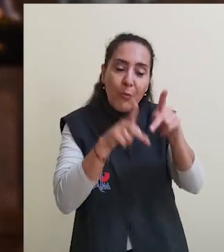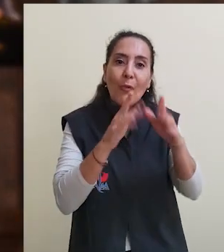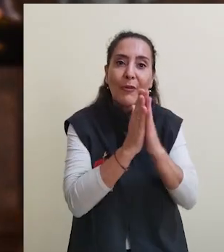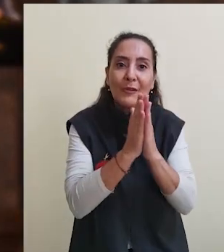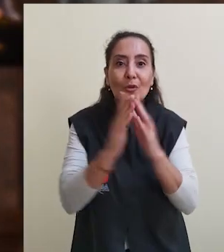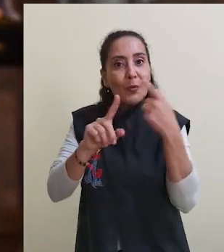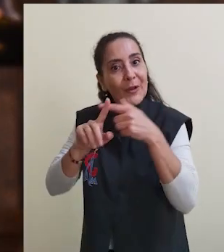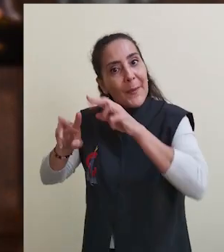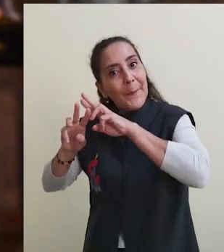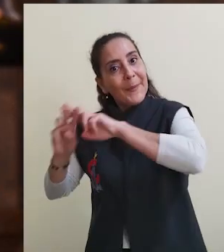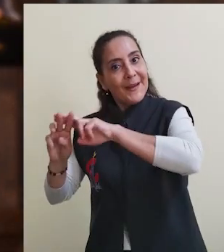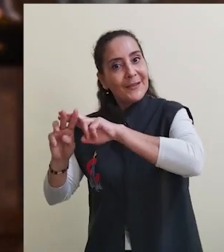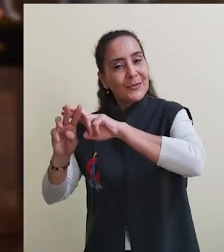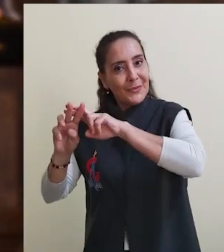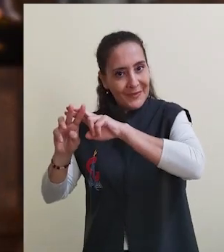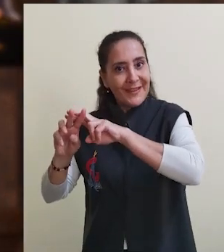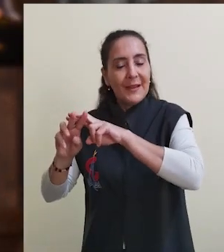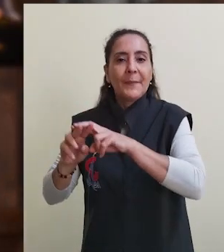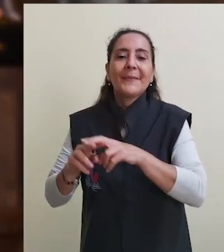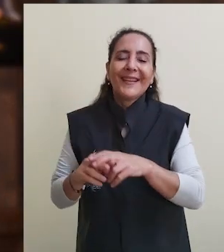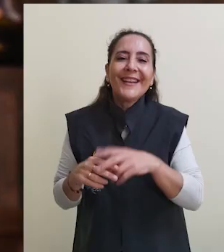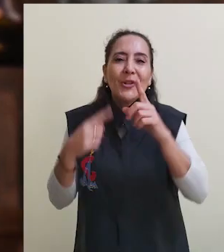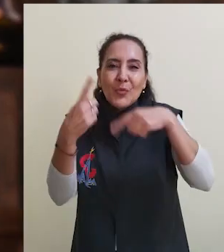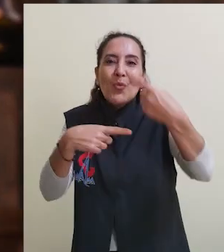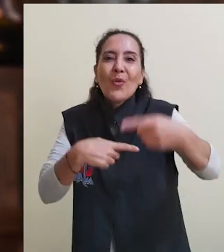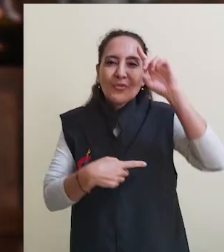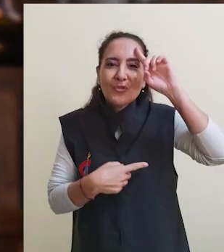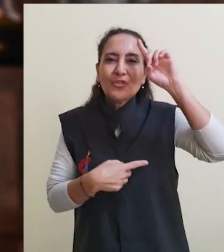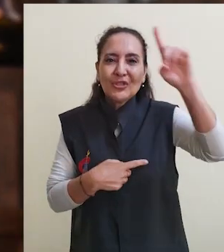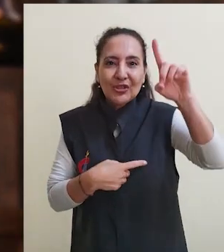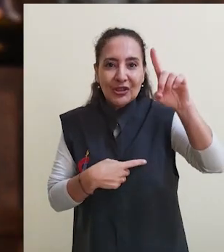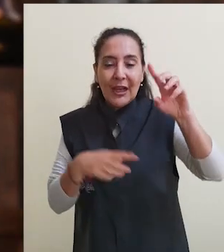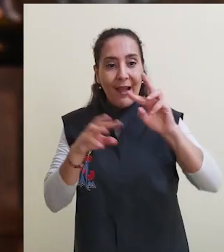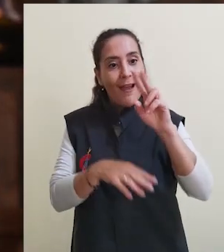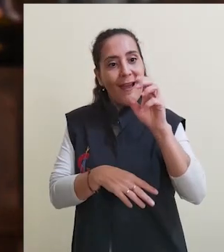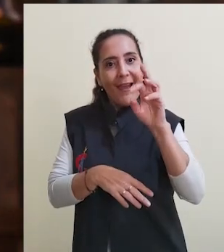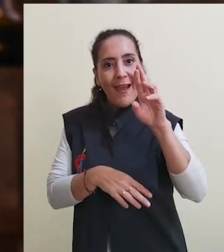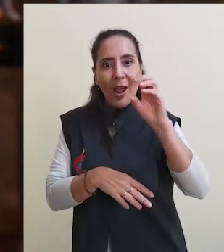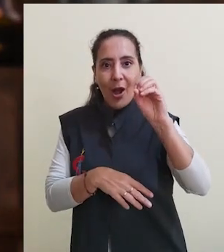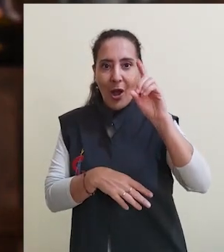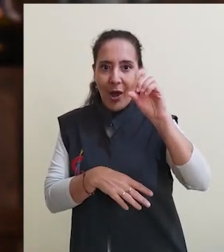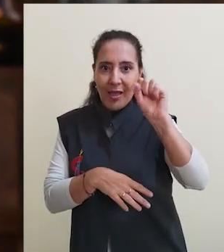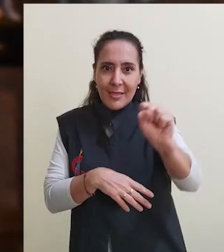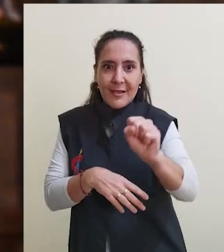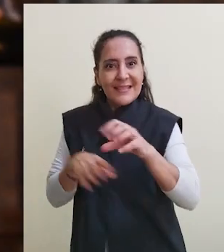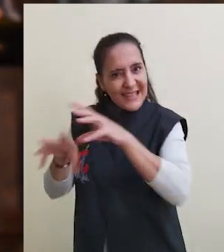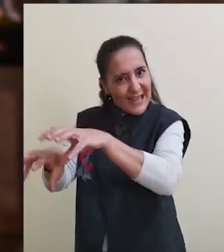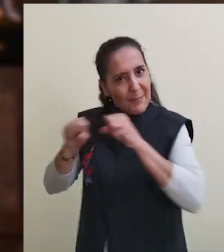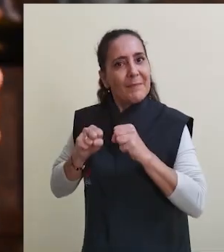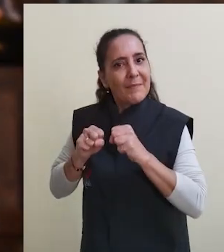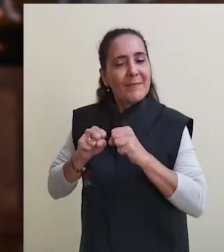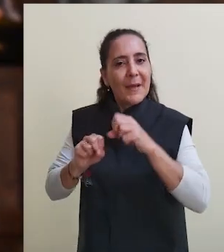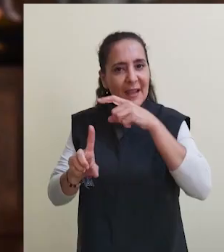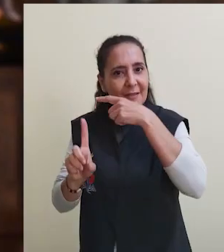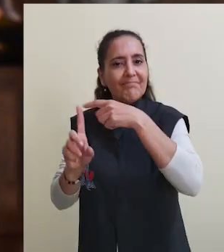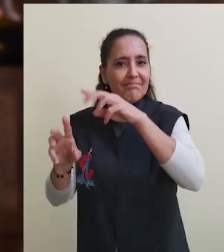igreja reza continuamente por Pedro. Herodes estava para apresentá-lo no outro dia. Então Pedro já tinha visto essa história antes, na vida de tantos, na